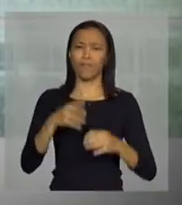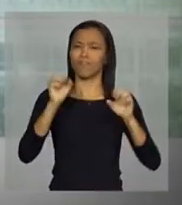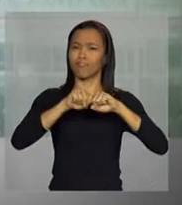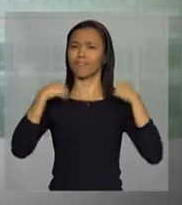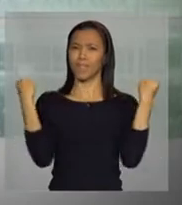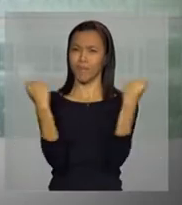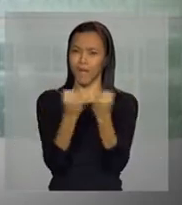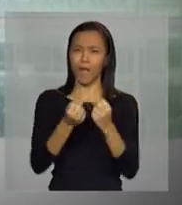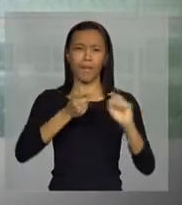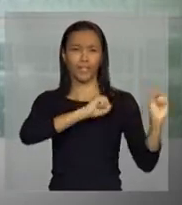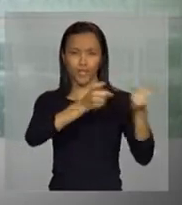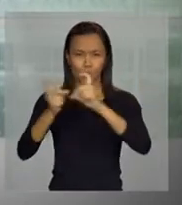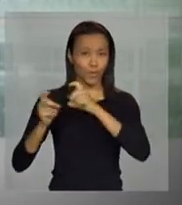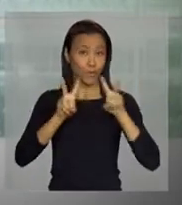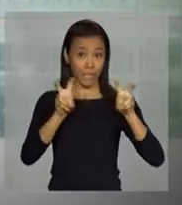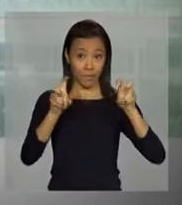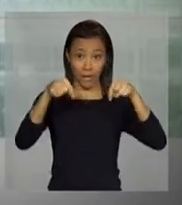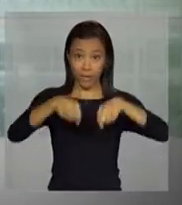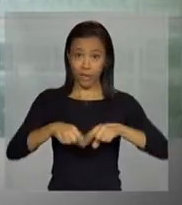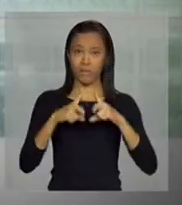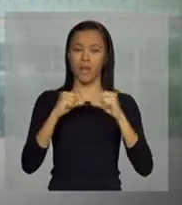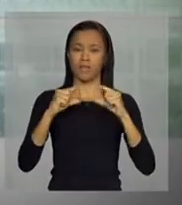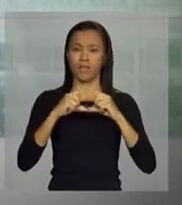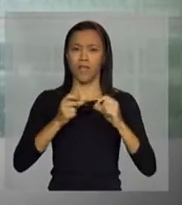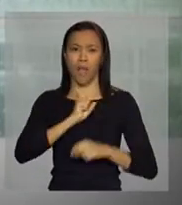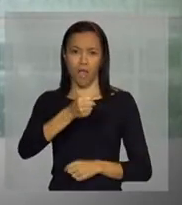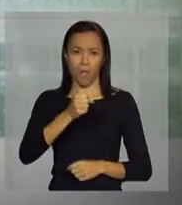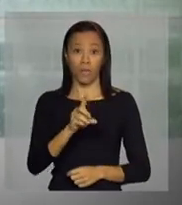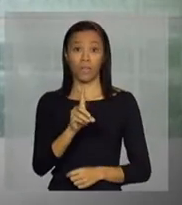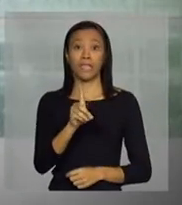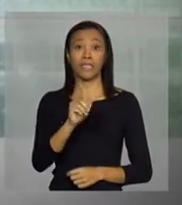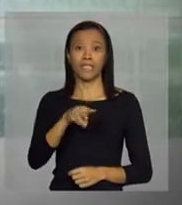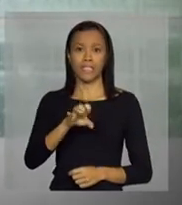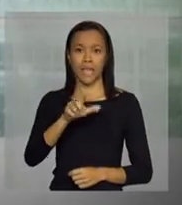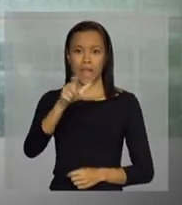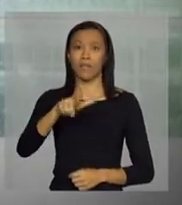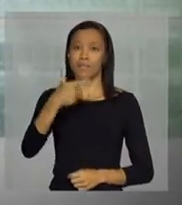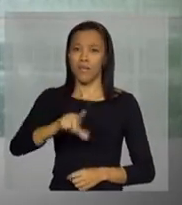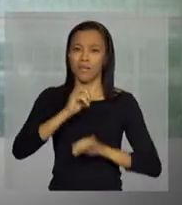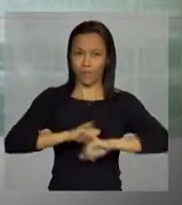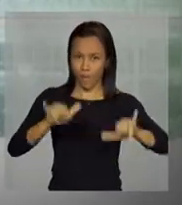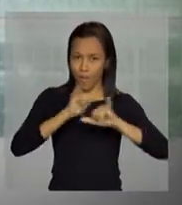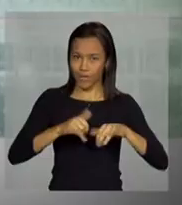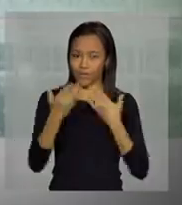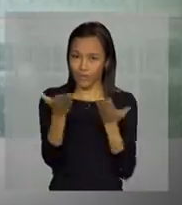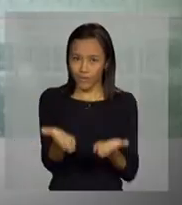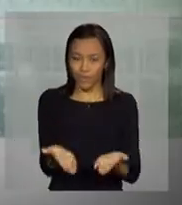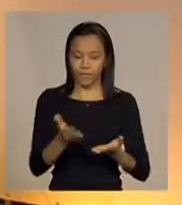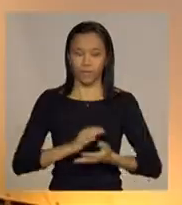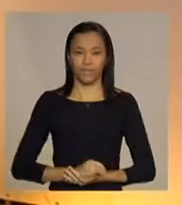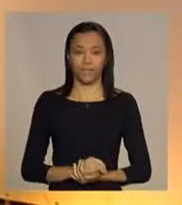seminário para discutir o assunto em Brasília a repórter Daniela Almeida tem outras informações